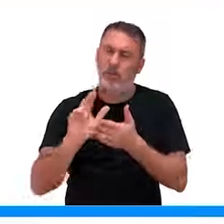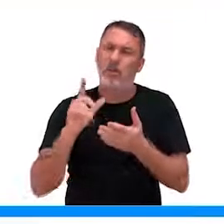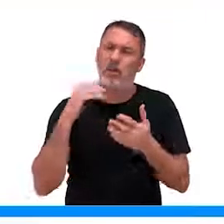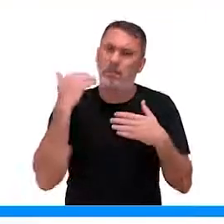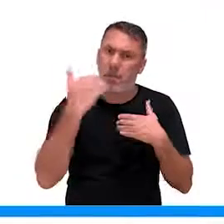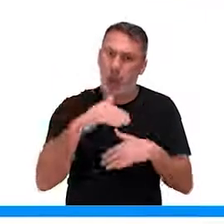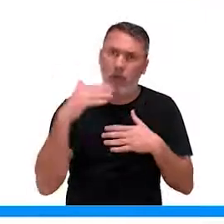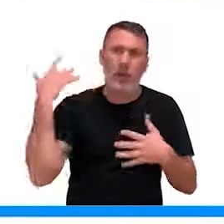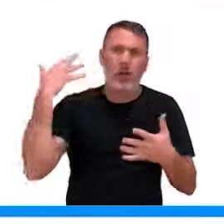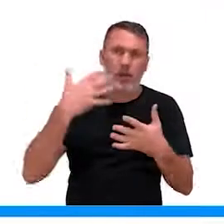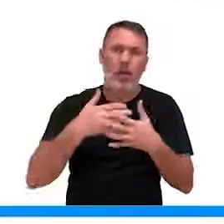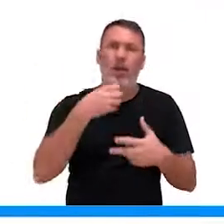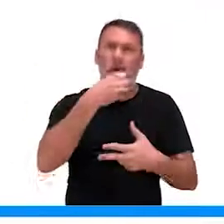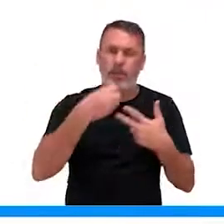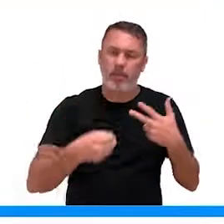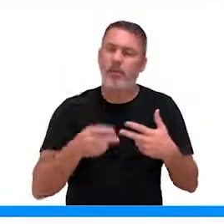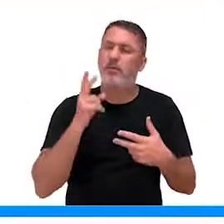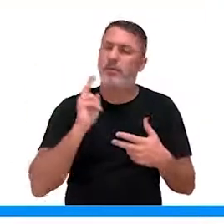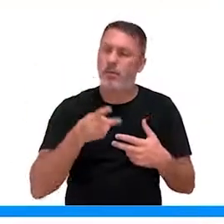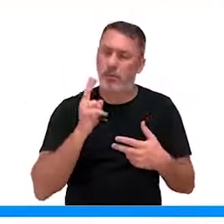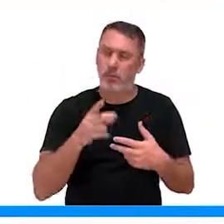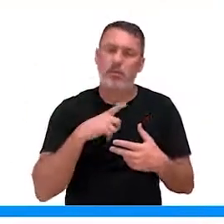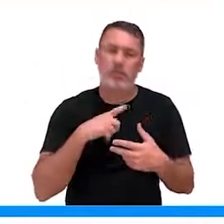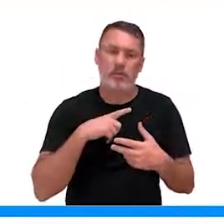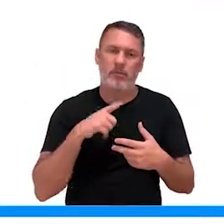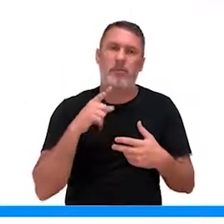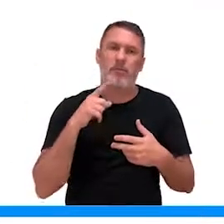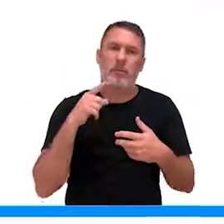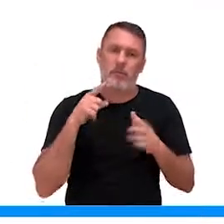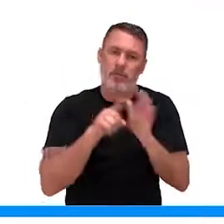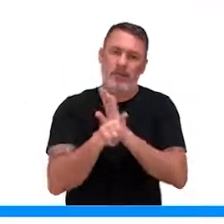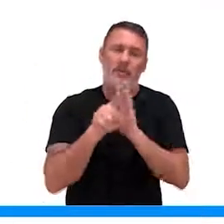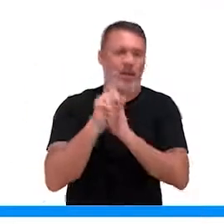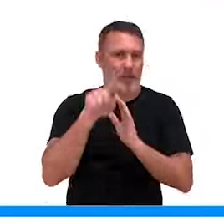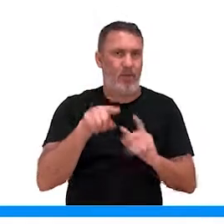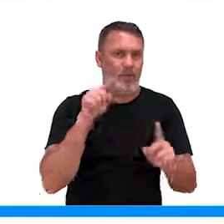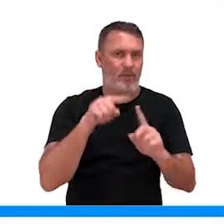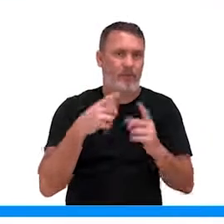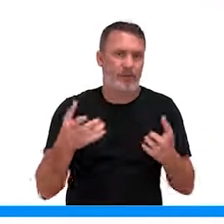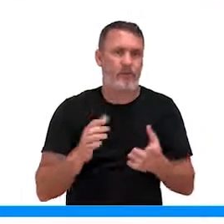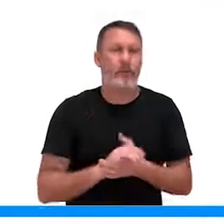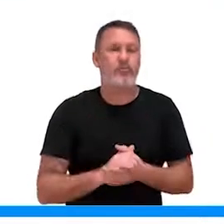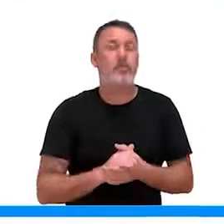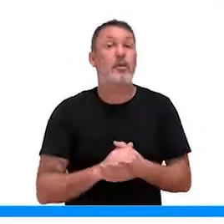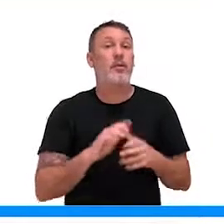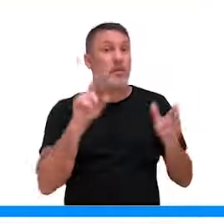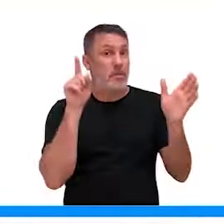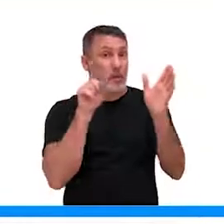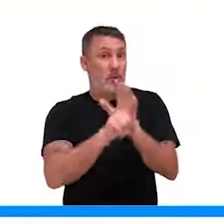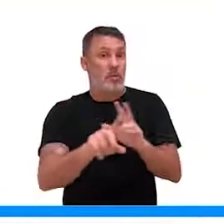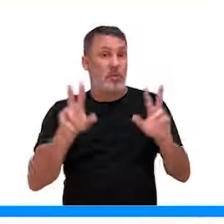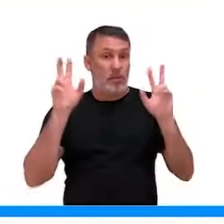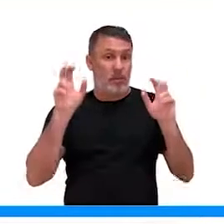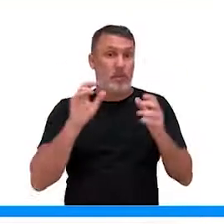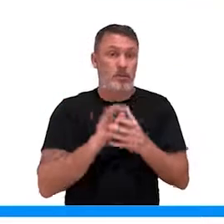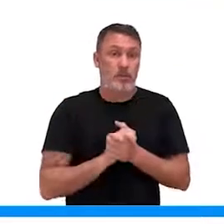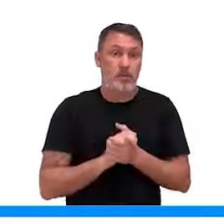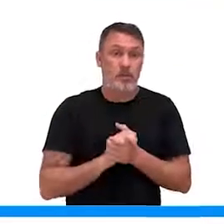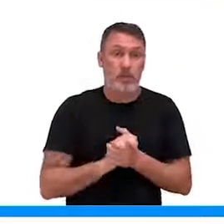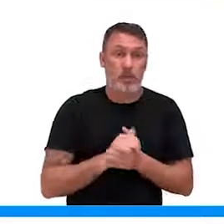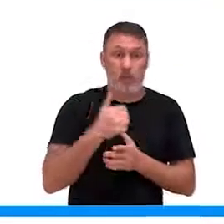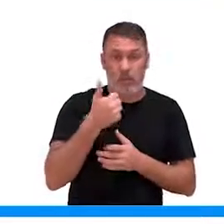provas e principalmente, claro, também no Exame Nacional, que é o nosso maior objetivo. Em 1967, o geógrafo Pedro Pinchas